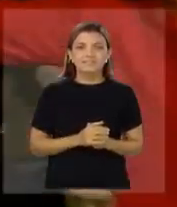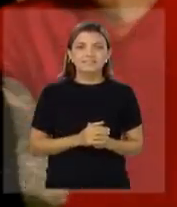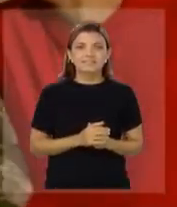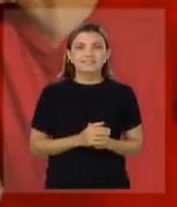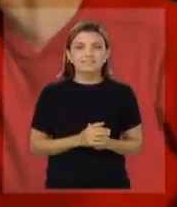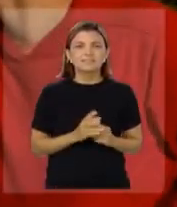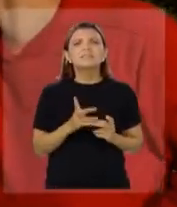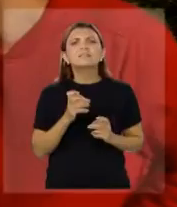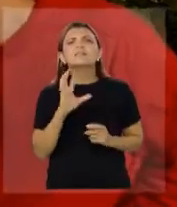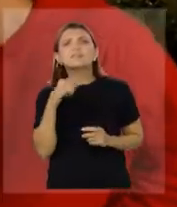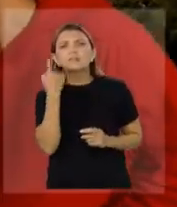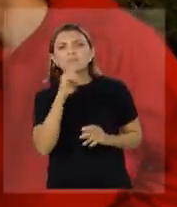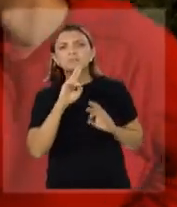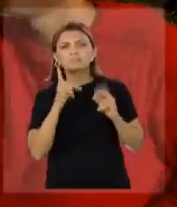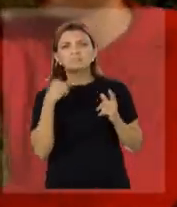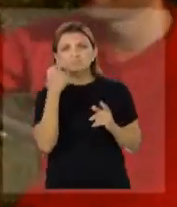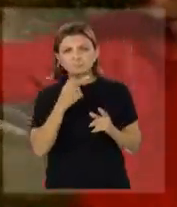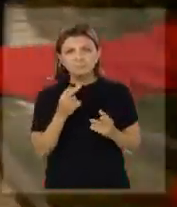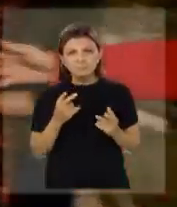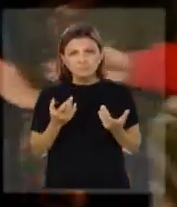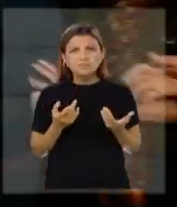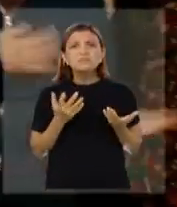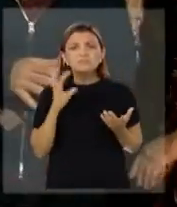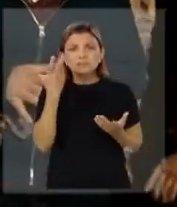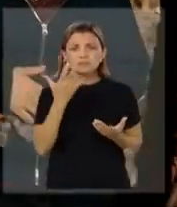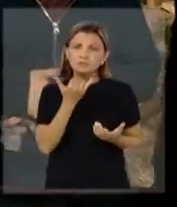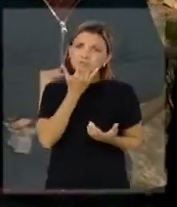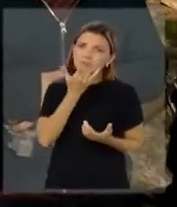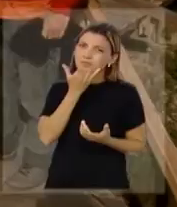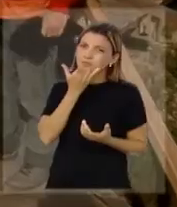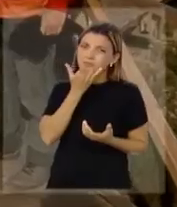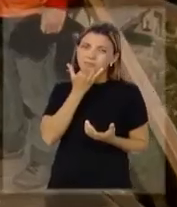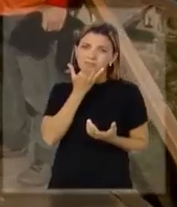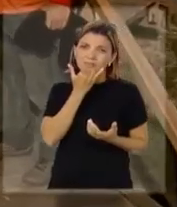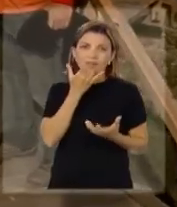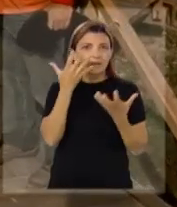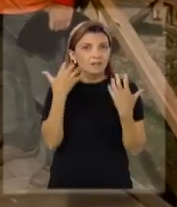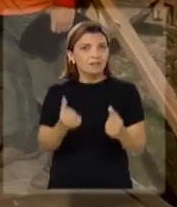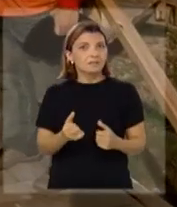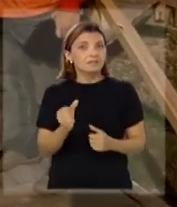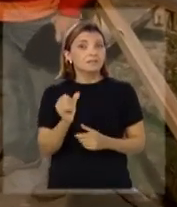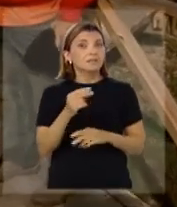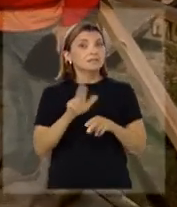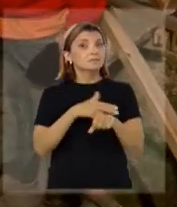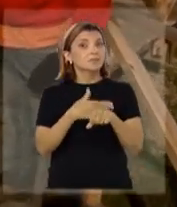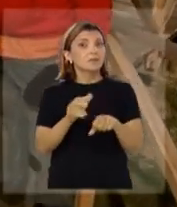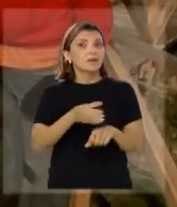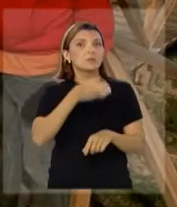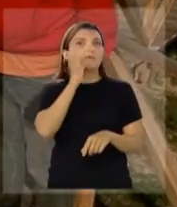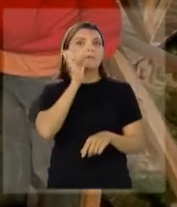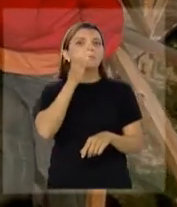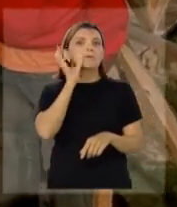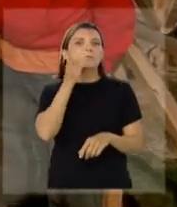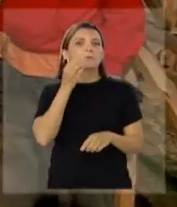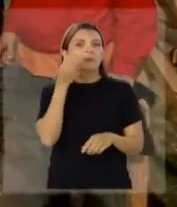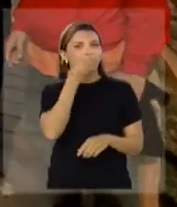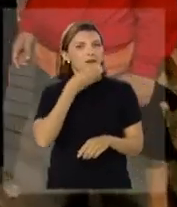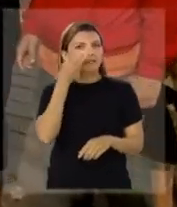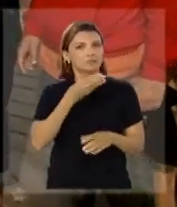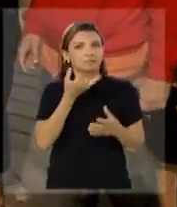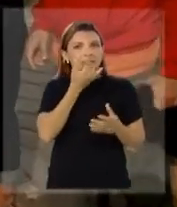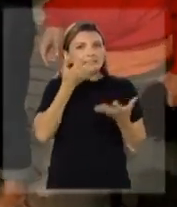Aê! Que foi? Não entendi, gente. Falei alguma bobagem? Não é por nada não, guria, mas eu prefiro um chocolate bem